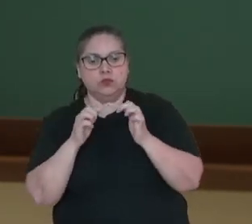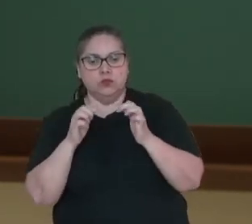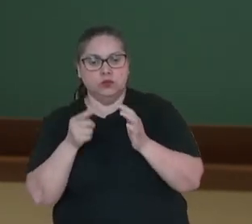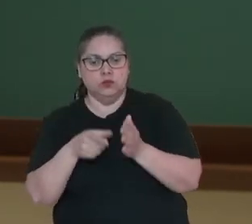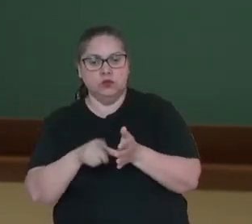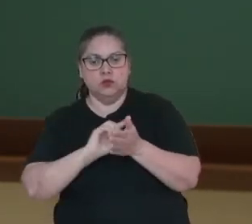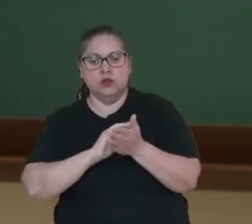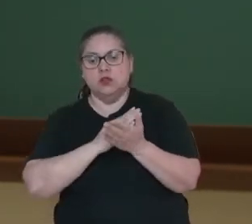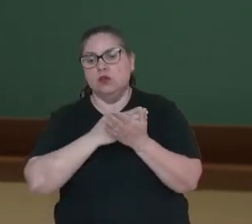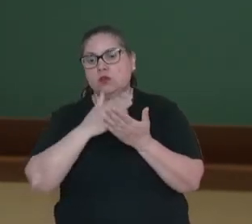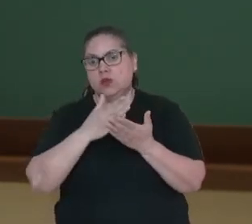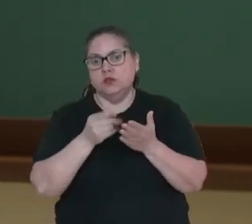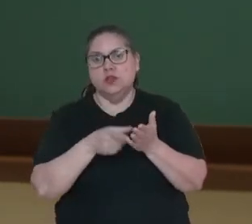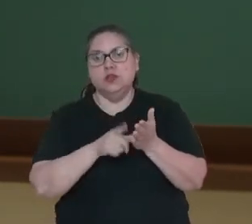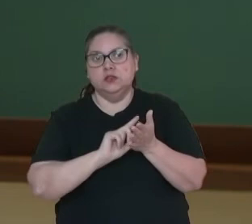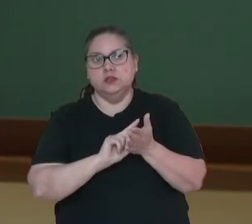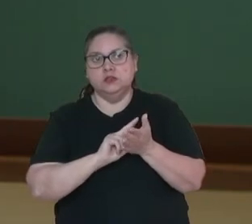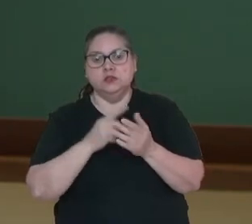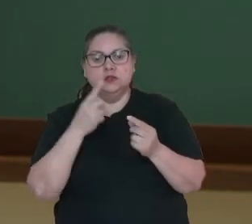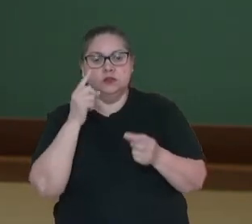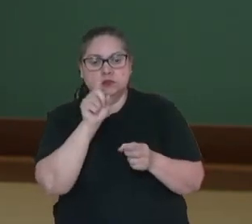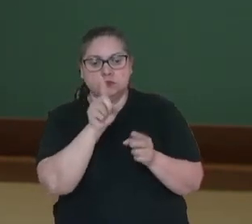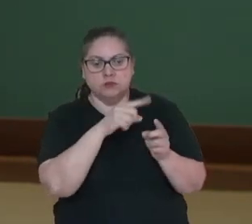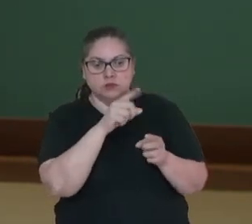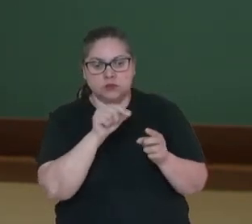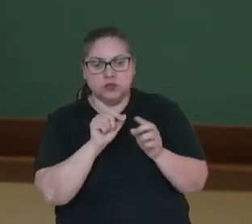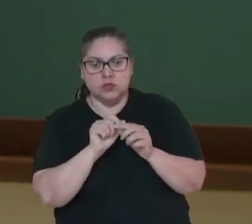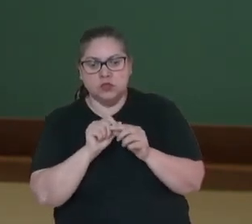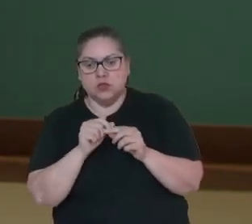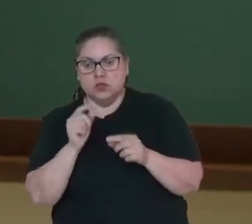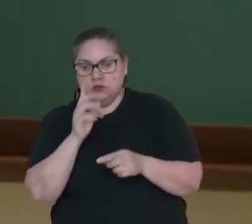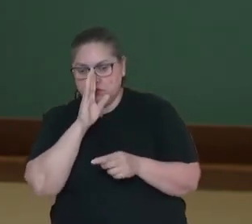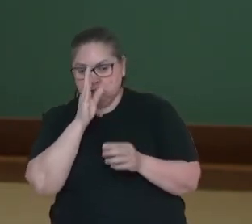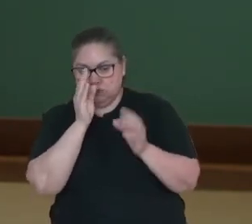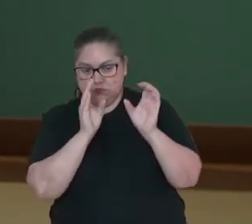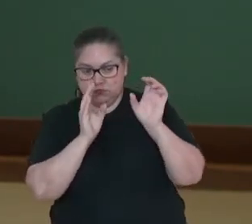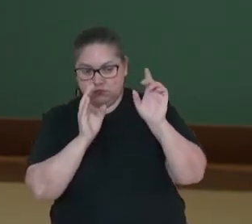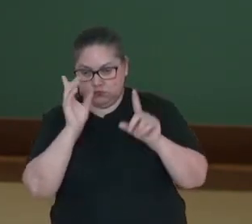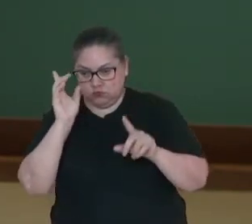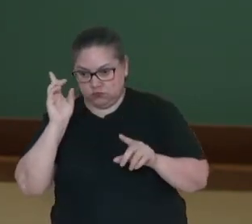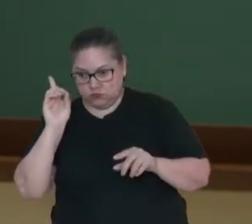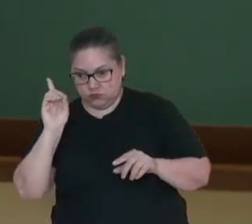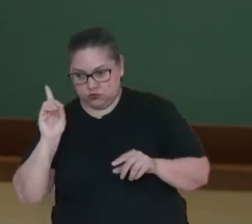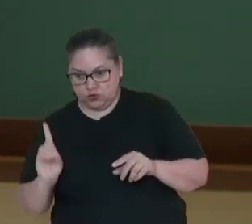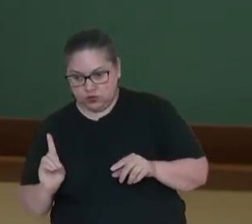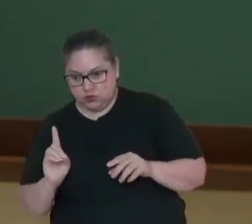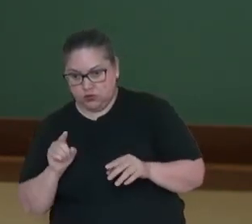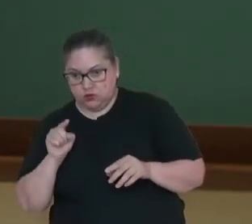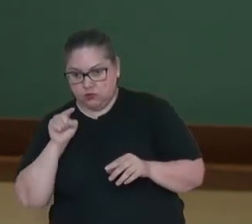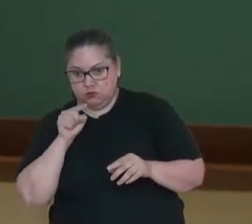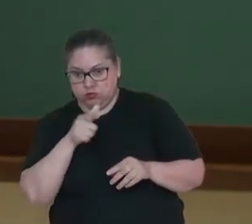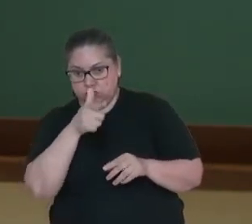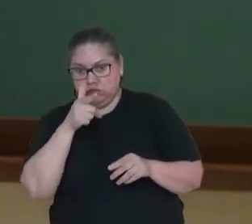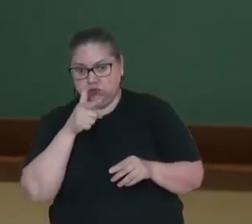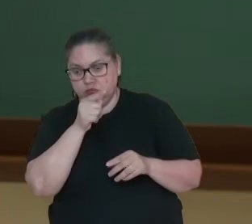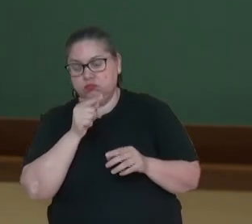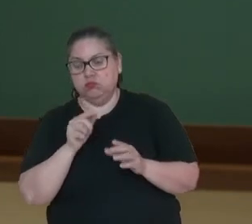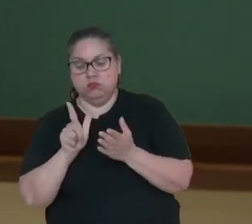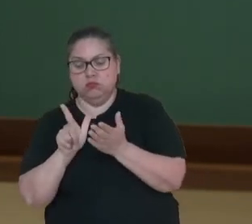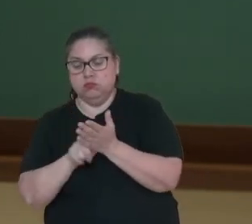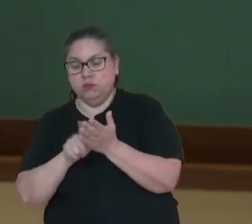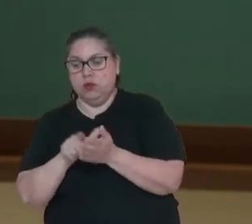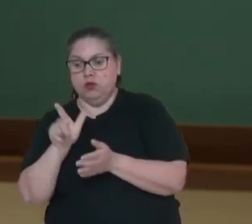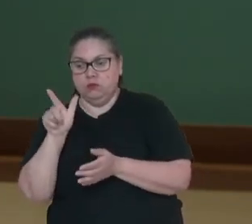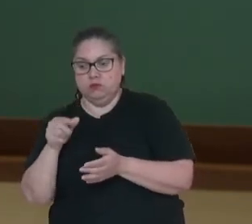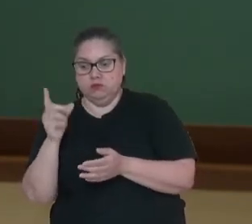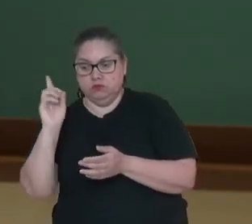anteriormente quem irá começar, marcando no tabuleiro direito os seus disparos. Então, os seus disparos você vai